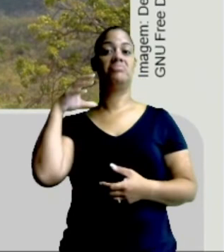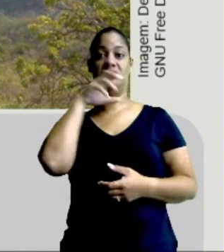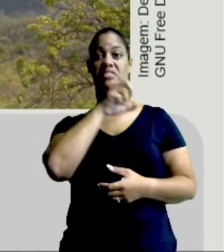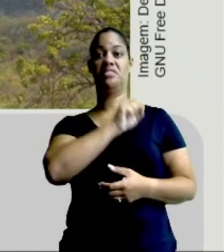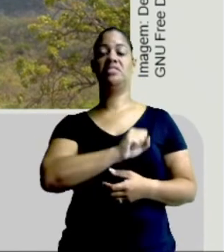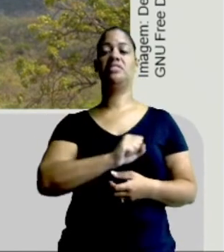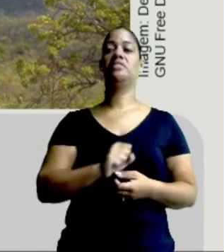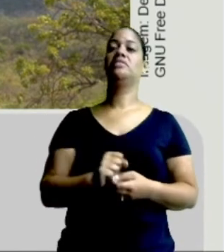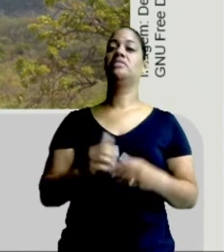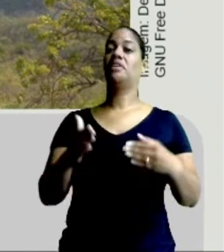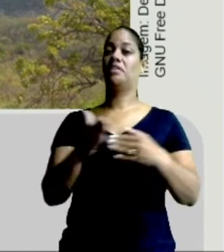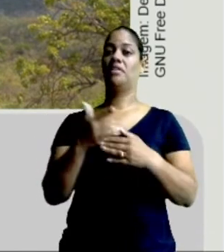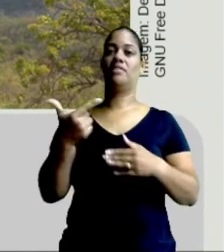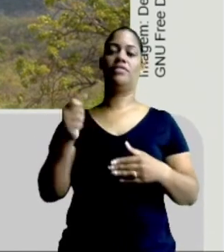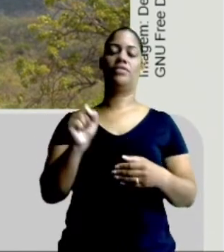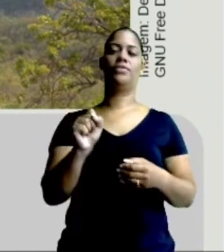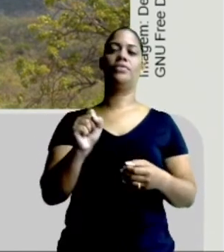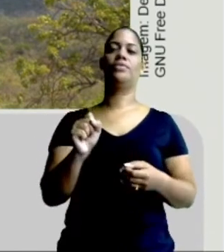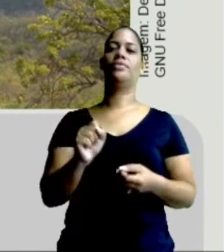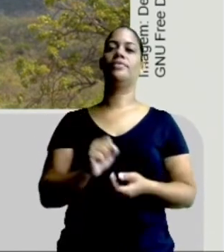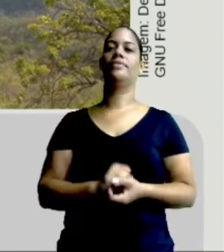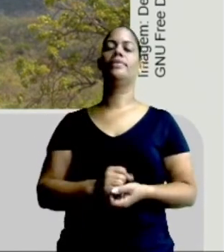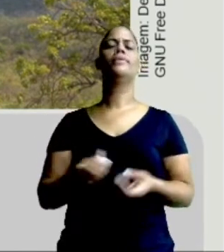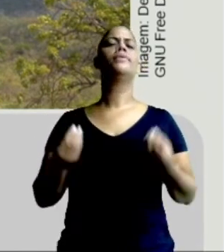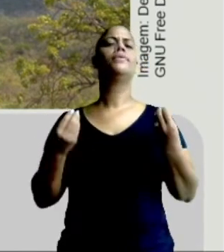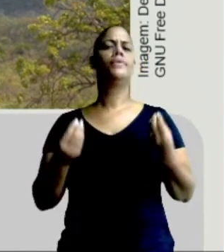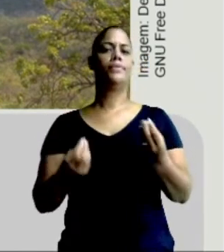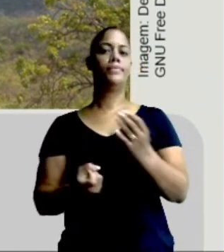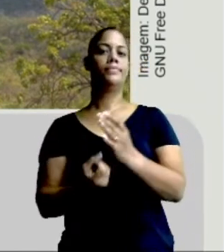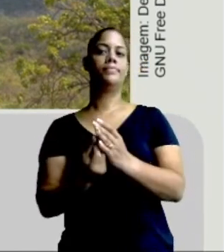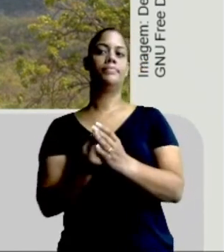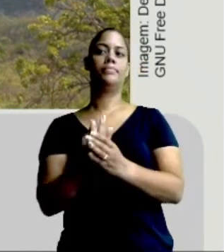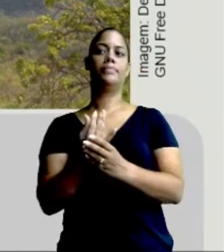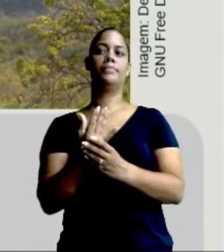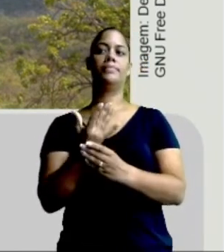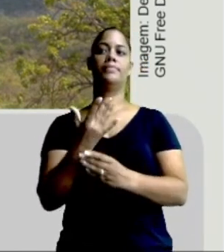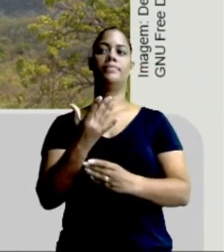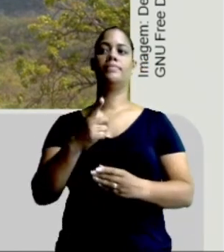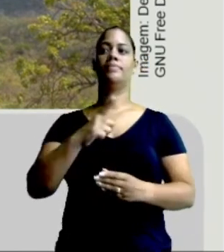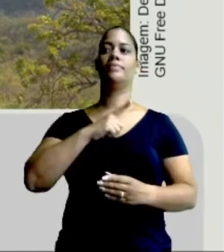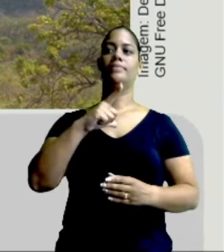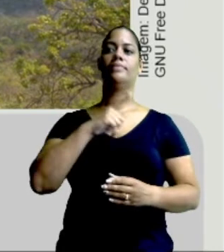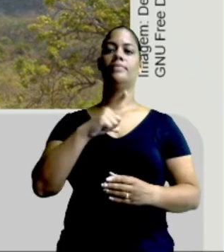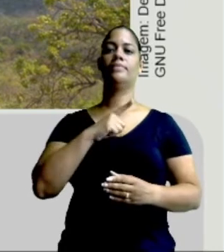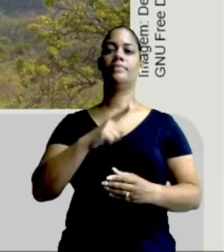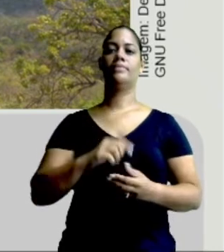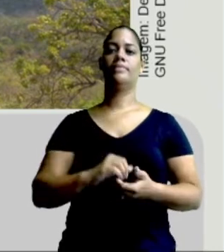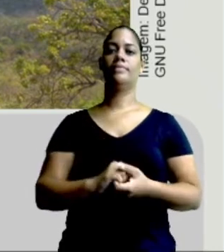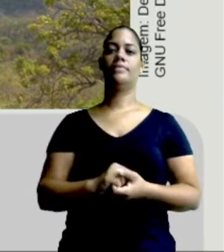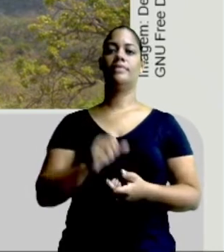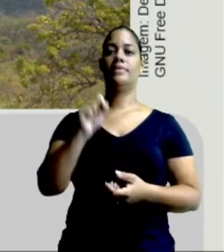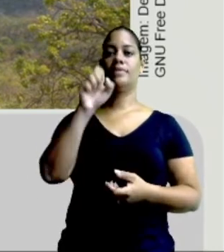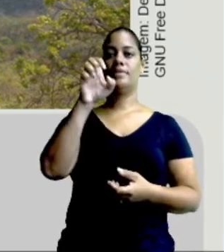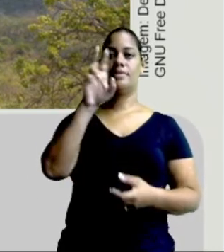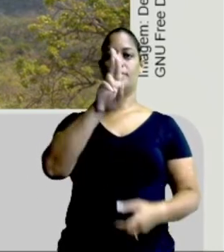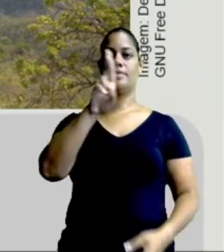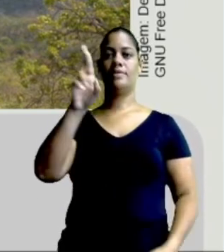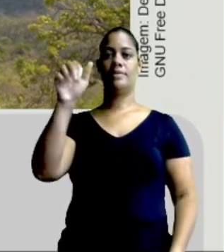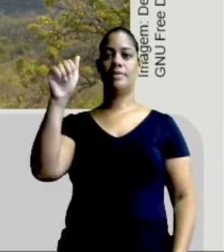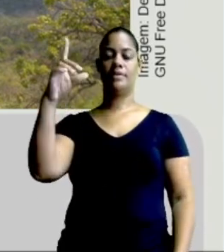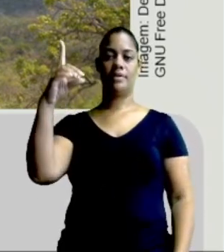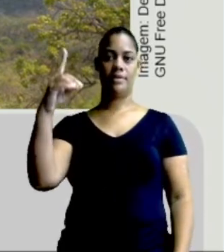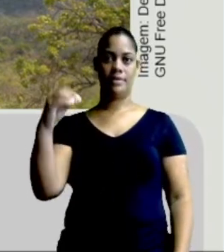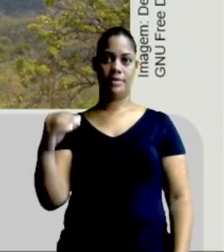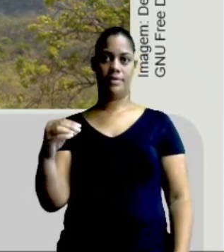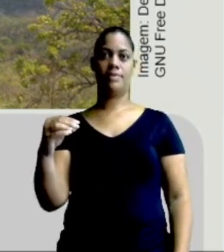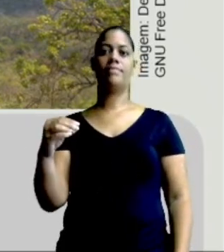né? Que vai até 28 graus. E aí, como vegetação, nós vamos ter o cerrado, né? Que é